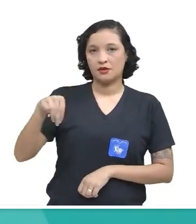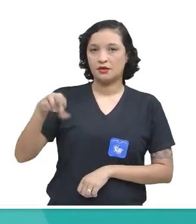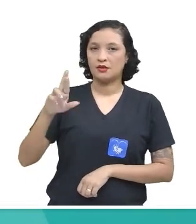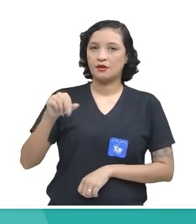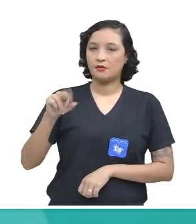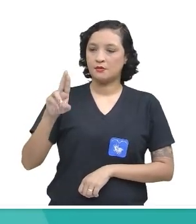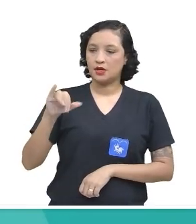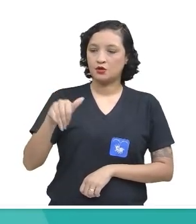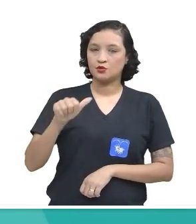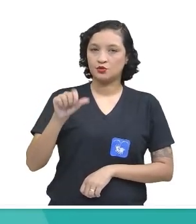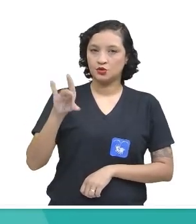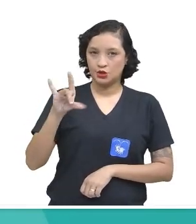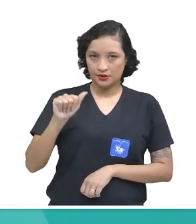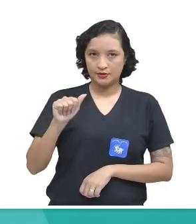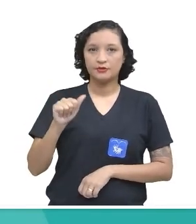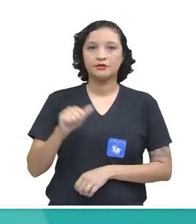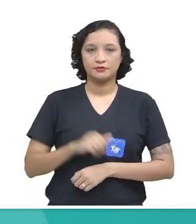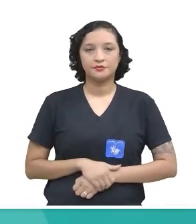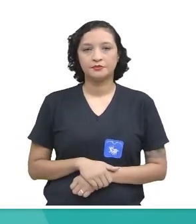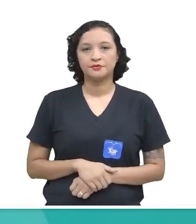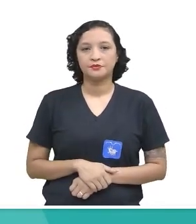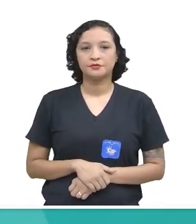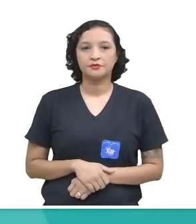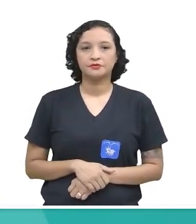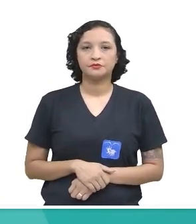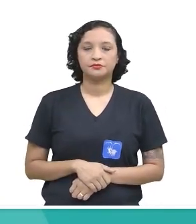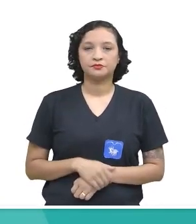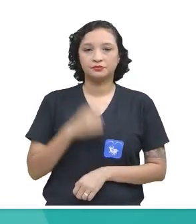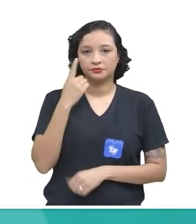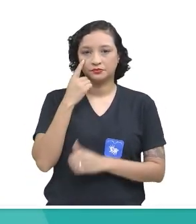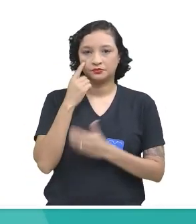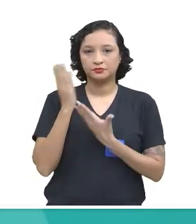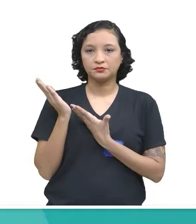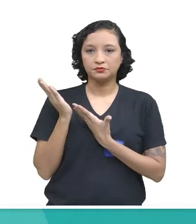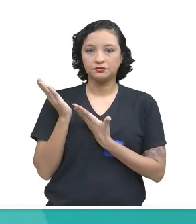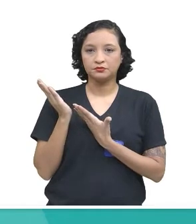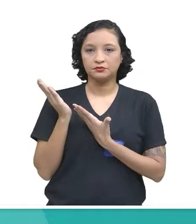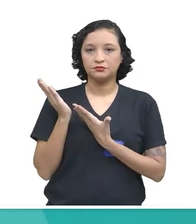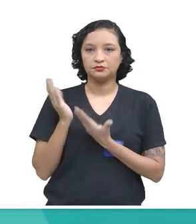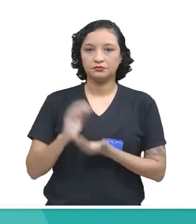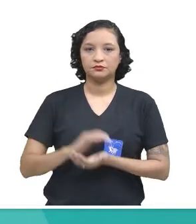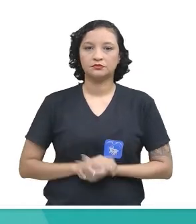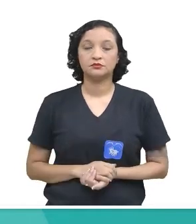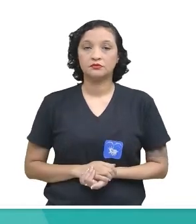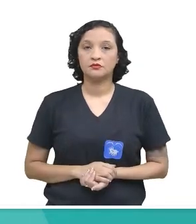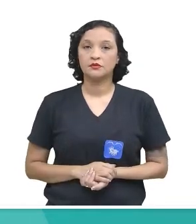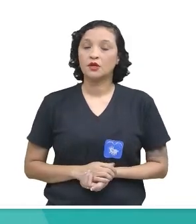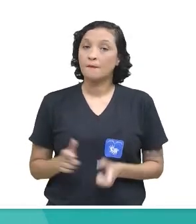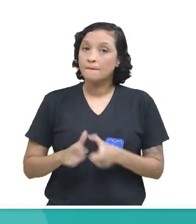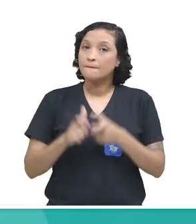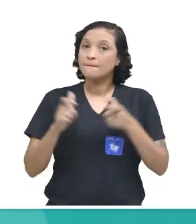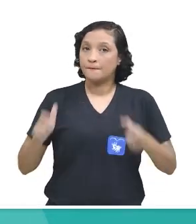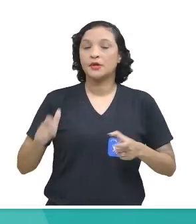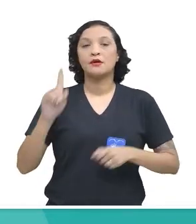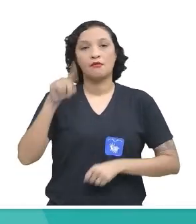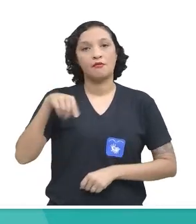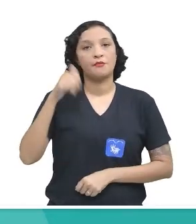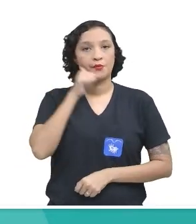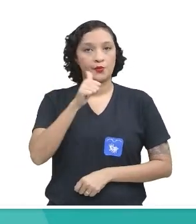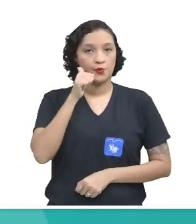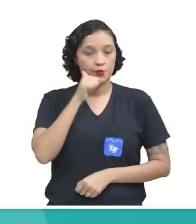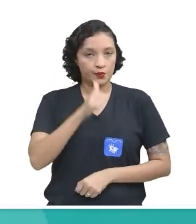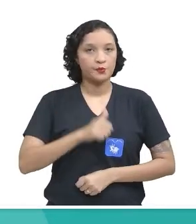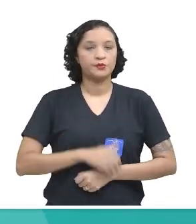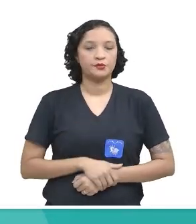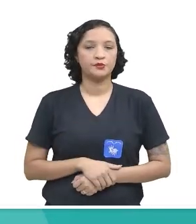algumas informações. A marujada, ela é constituída em sua maioria por mulheres, cabendo-lhes